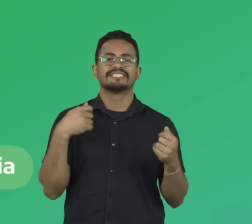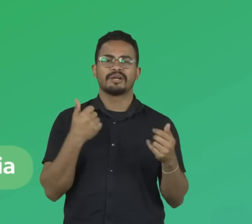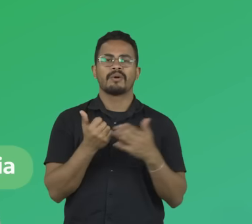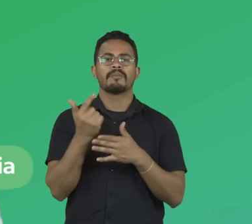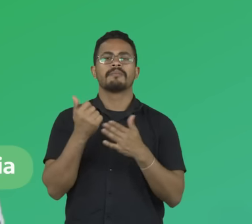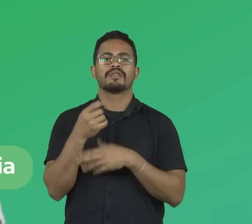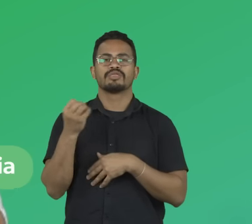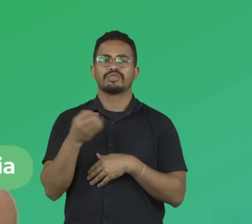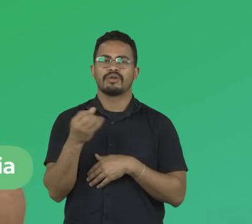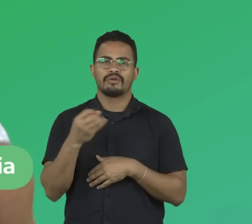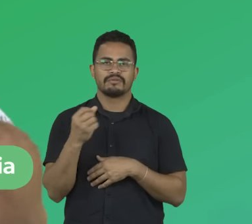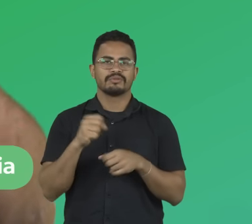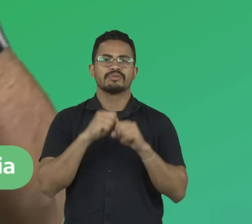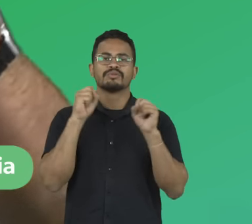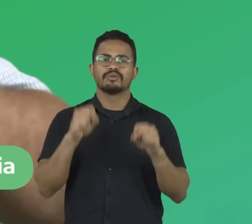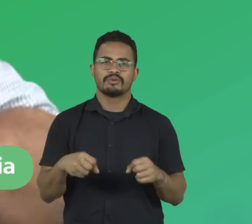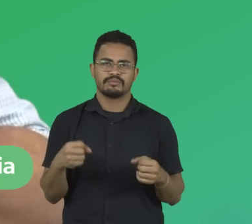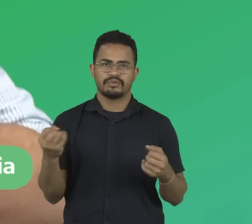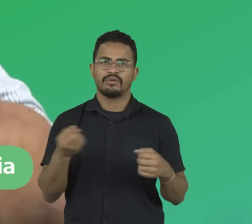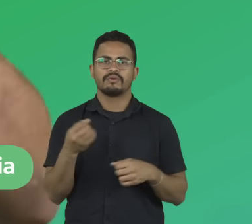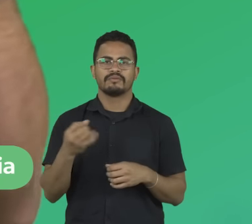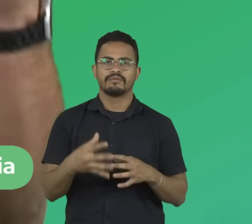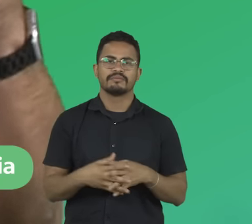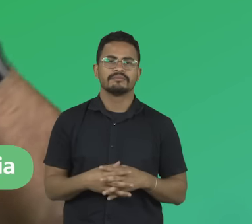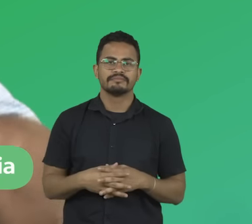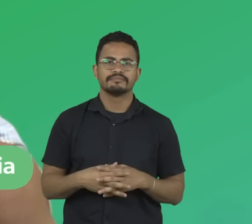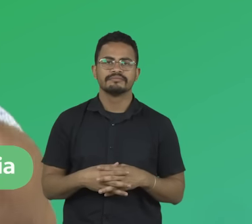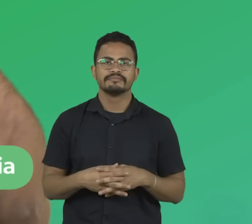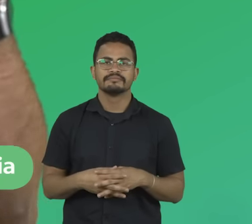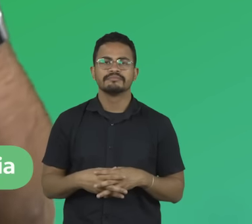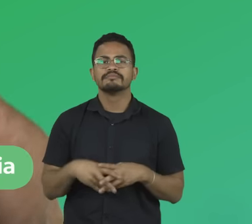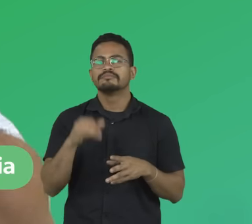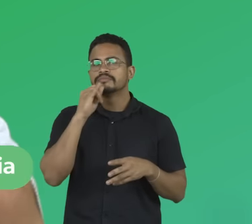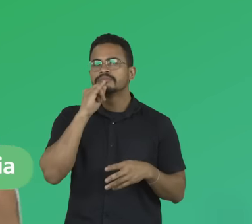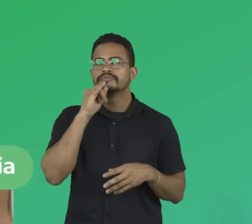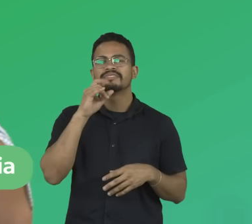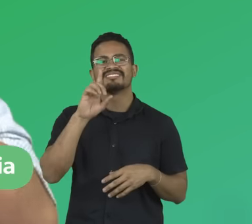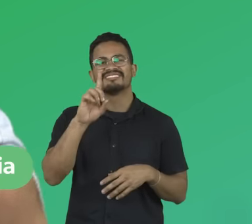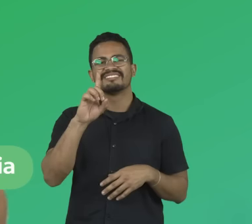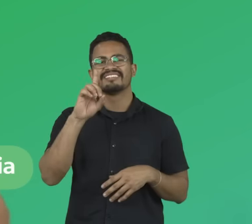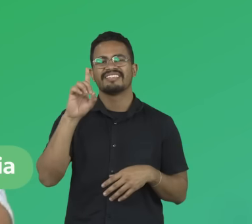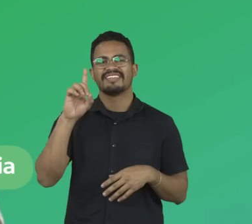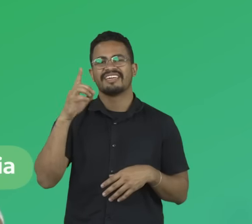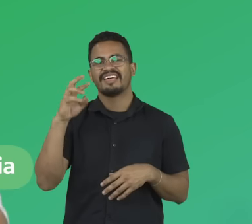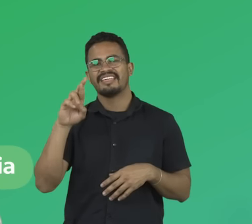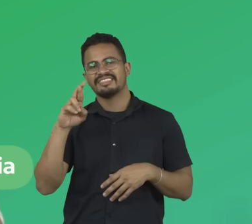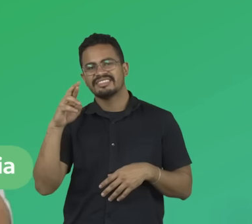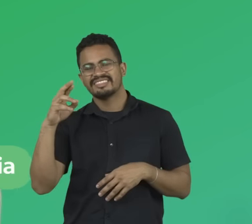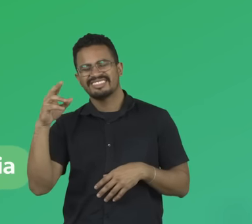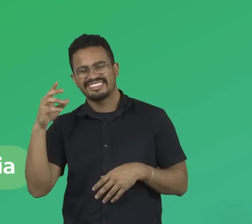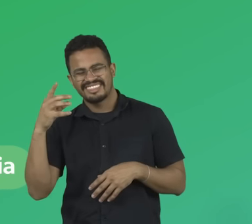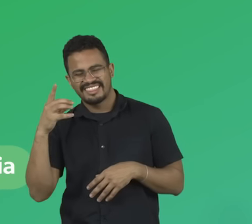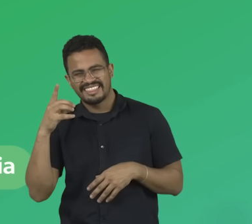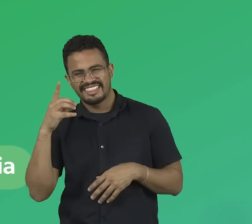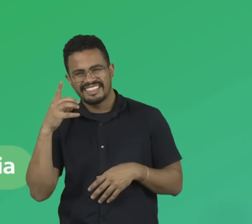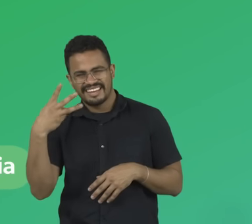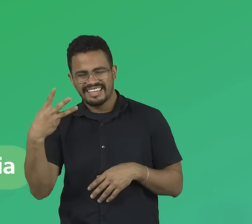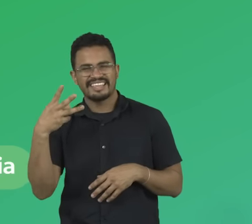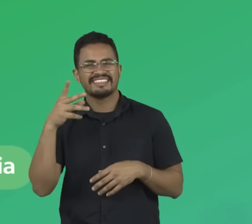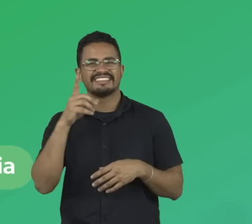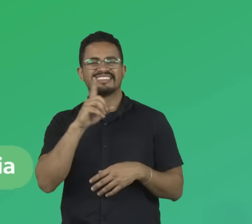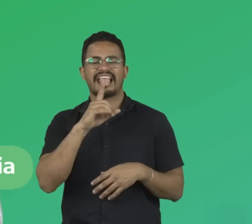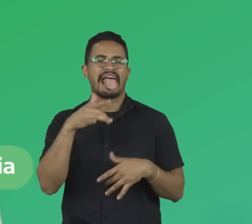todos novos, tá? Com uma diferença entre uma memória RAM DDR3, DDR4, 5, e tudo isso tem que ser renovado constantemente.